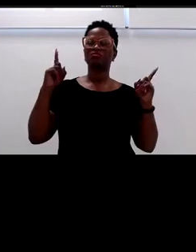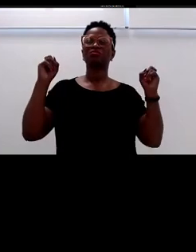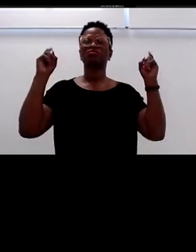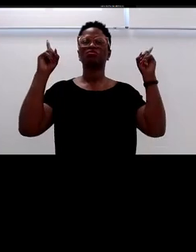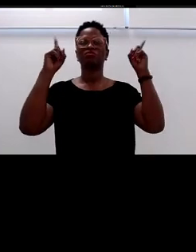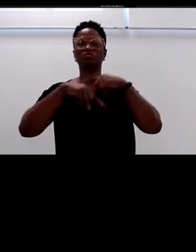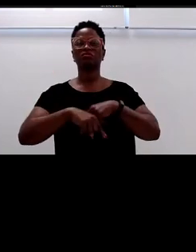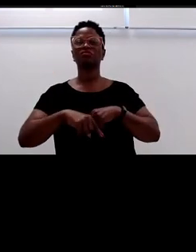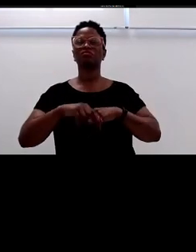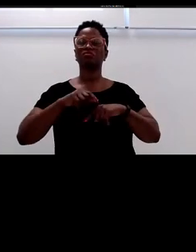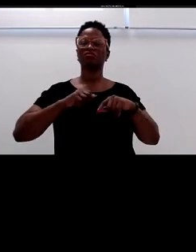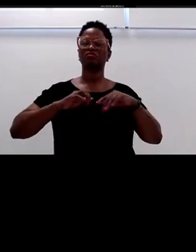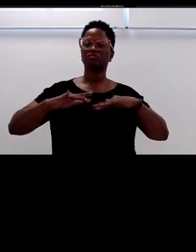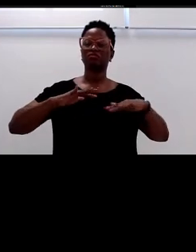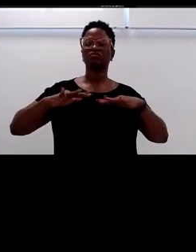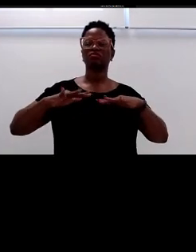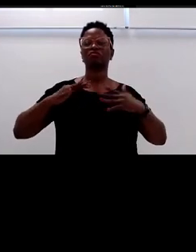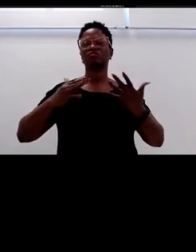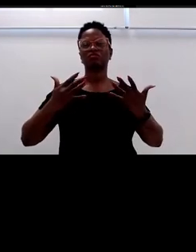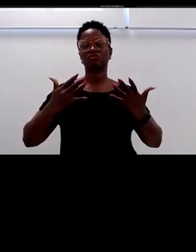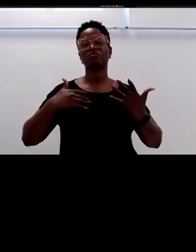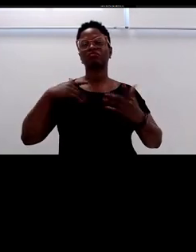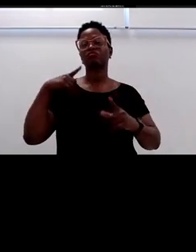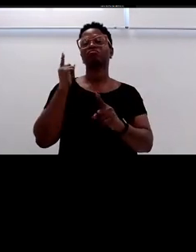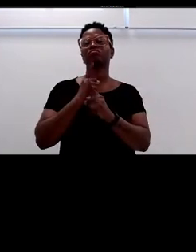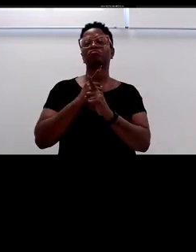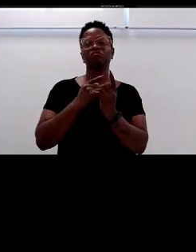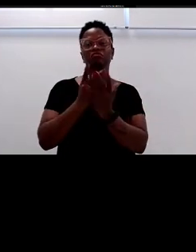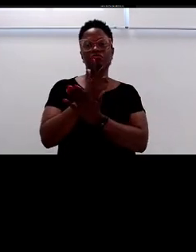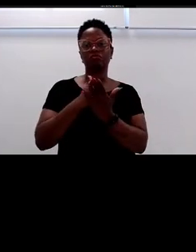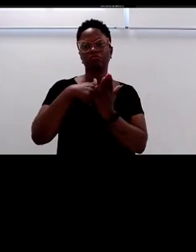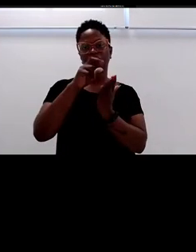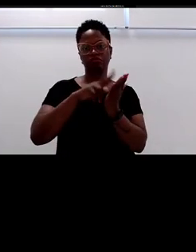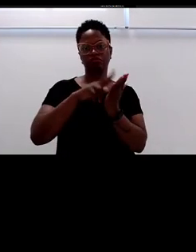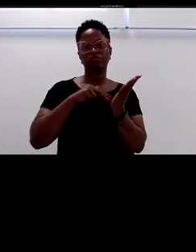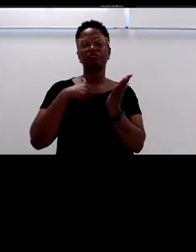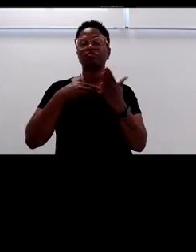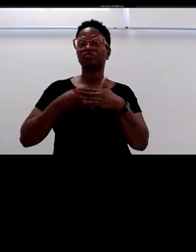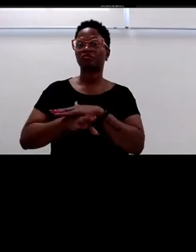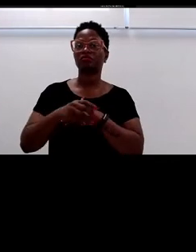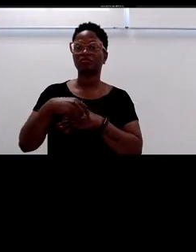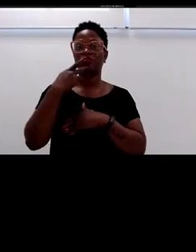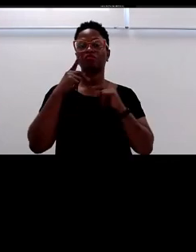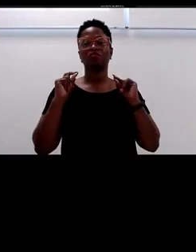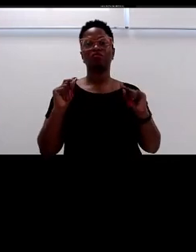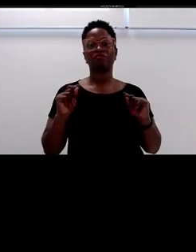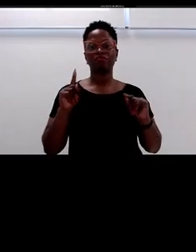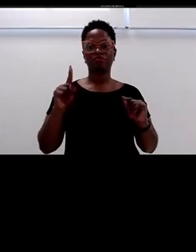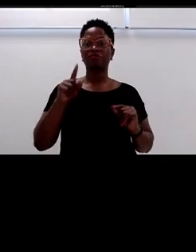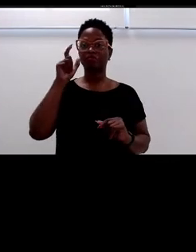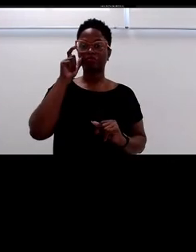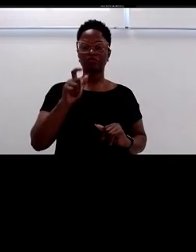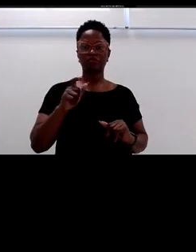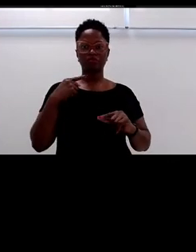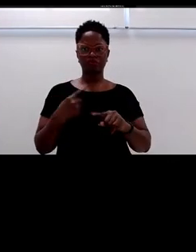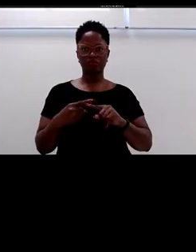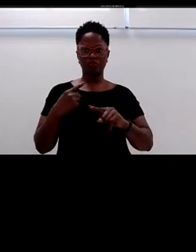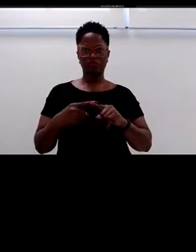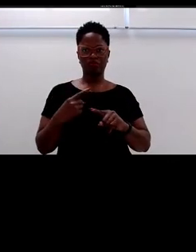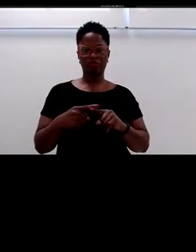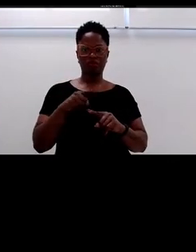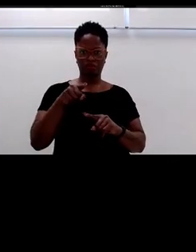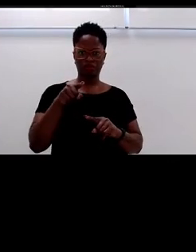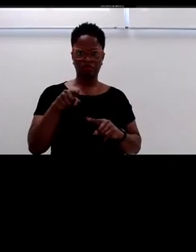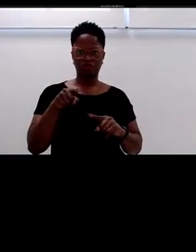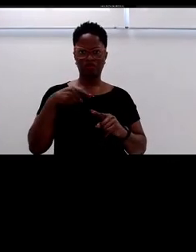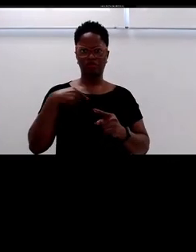a descobrir a pintura. E aí eu costumo dizer até que foi muito interessante porque, simbolicamente